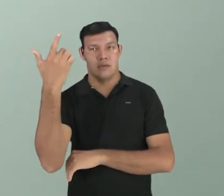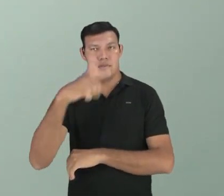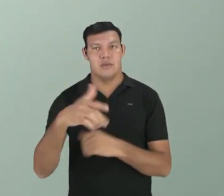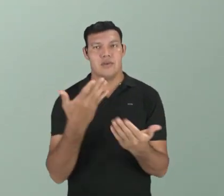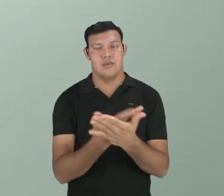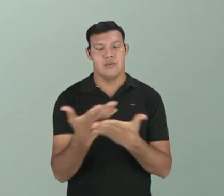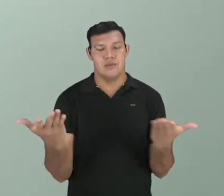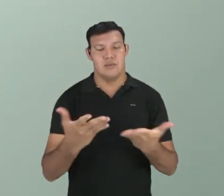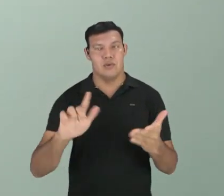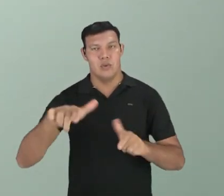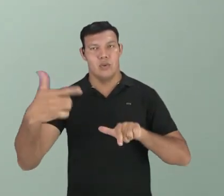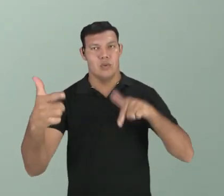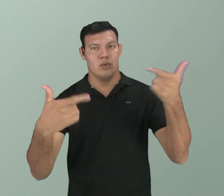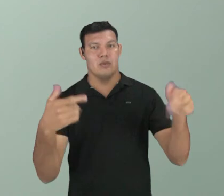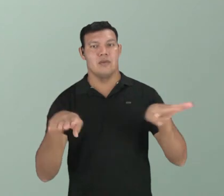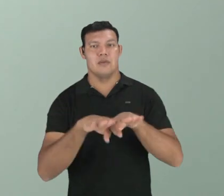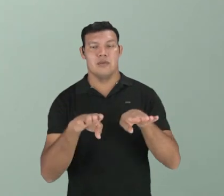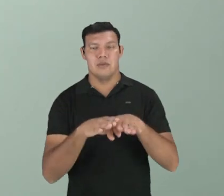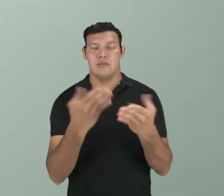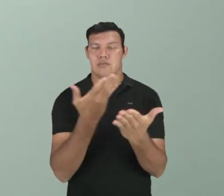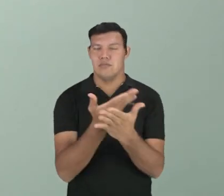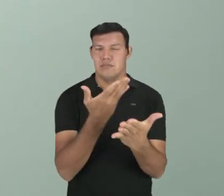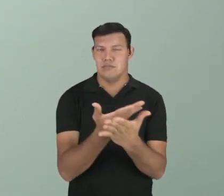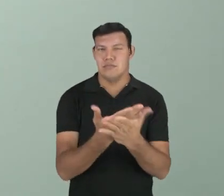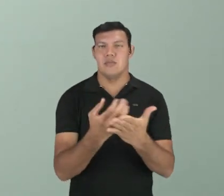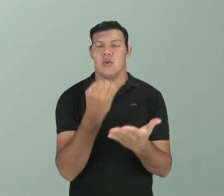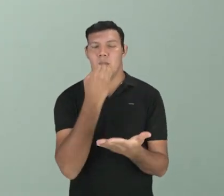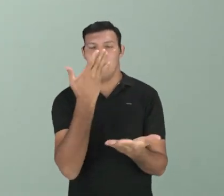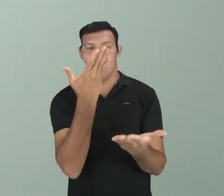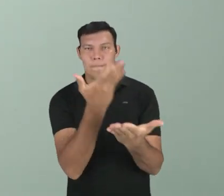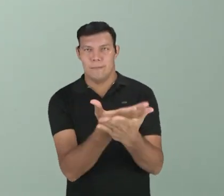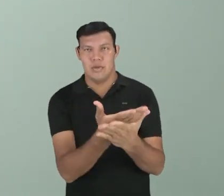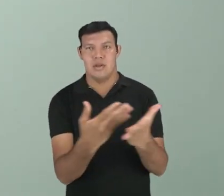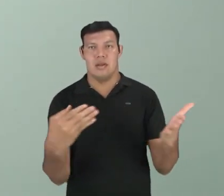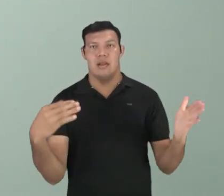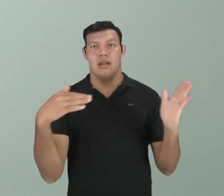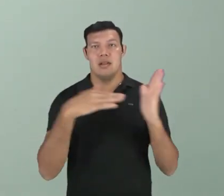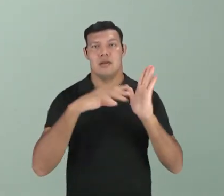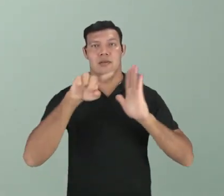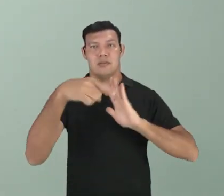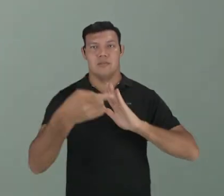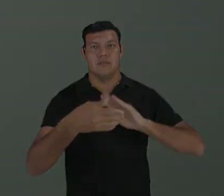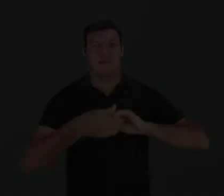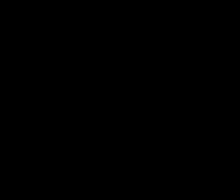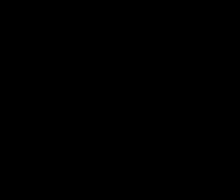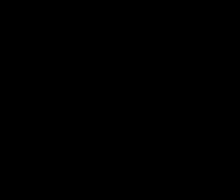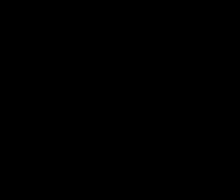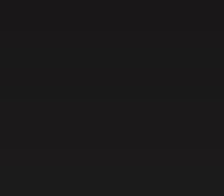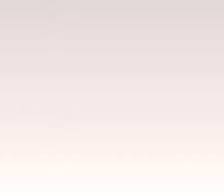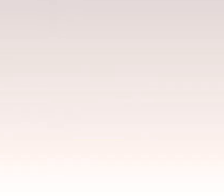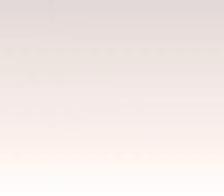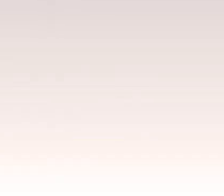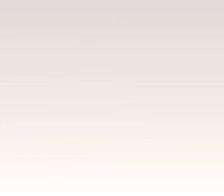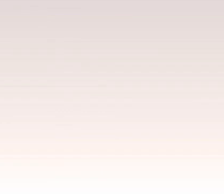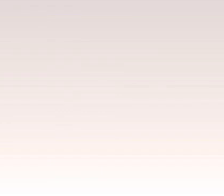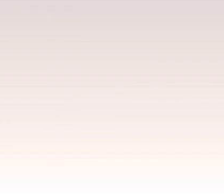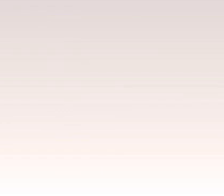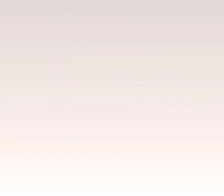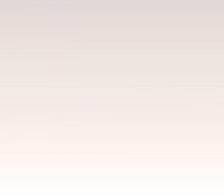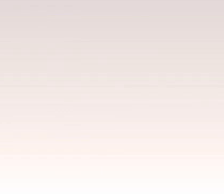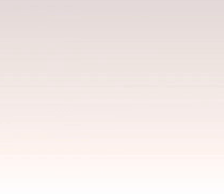outras aulas. Não deixe de estudar. Bons estudos e até a próxima!